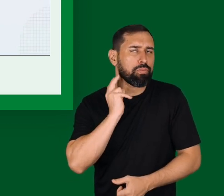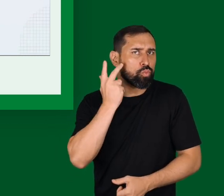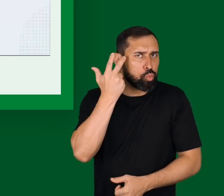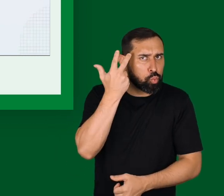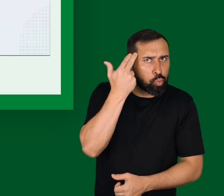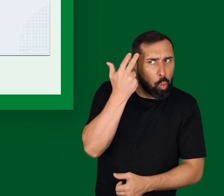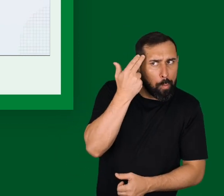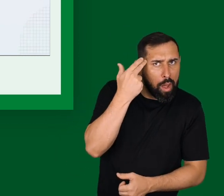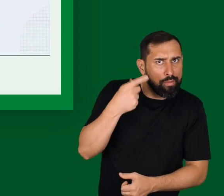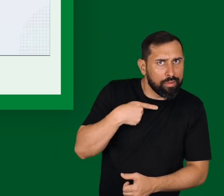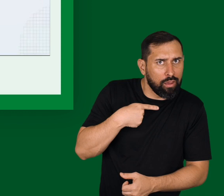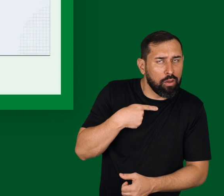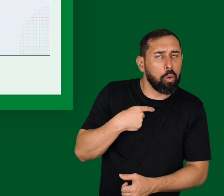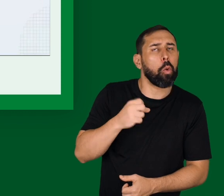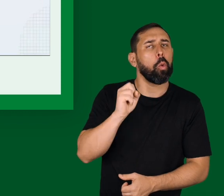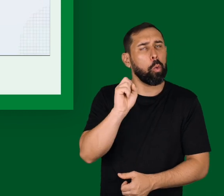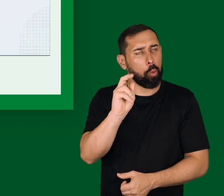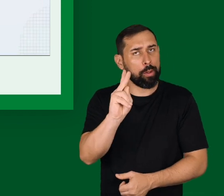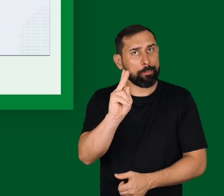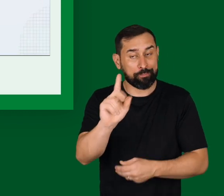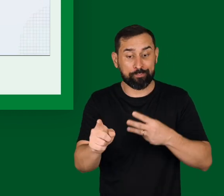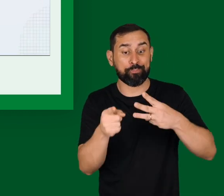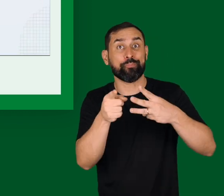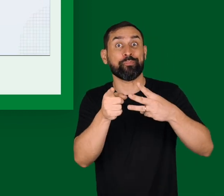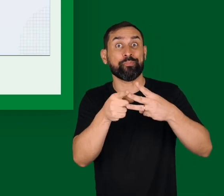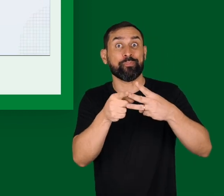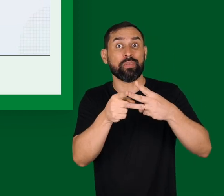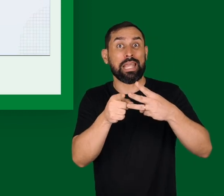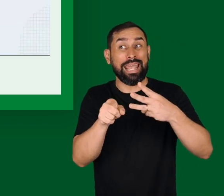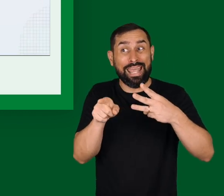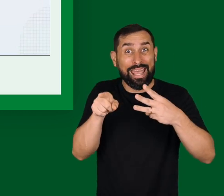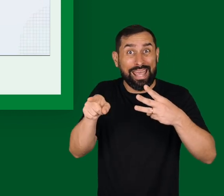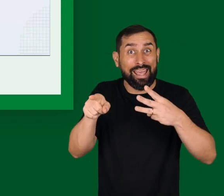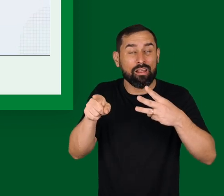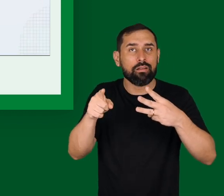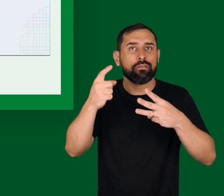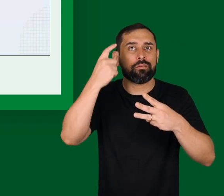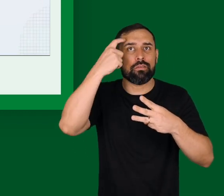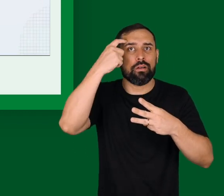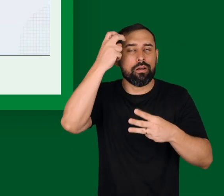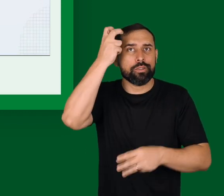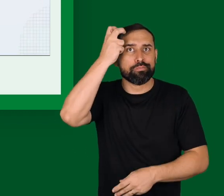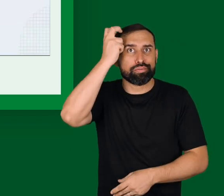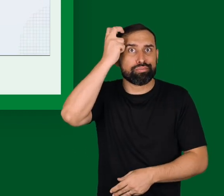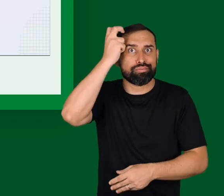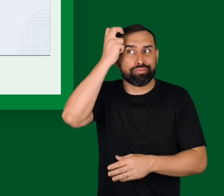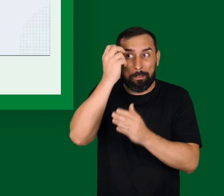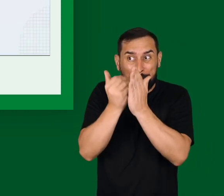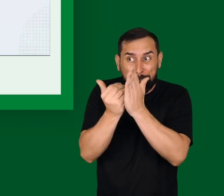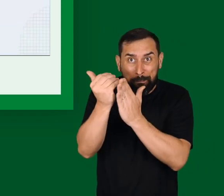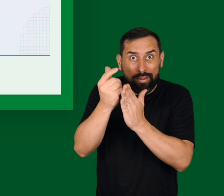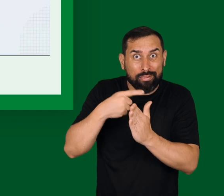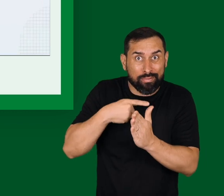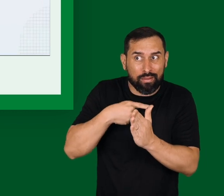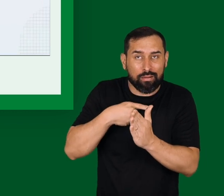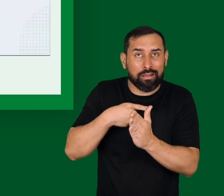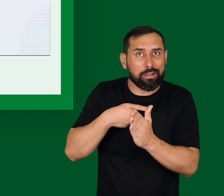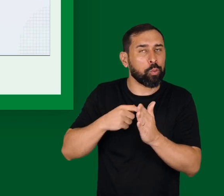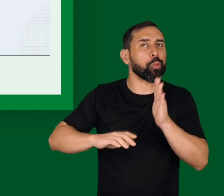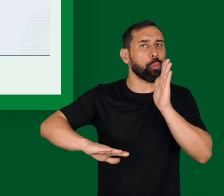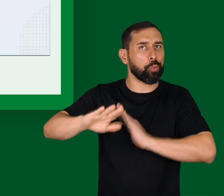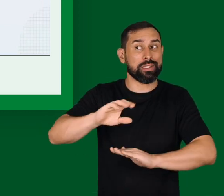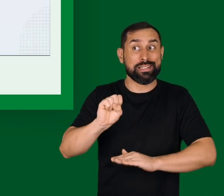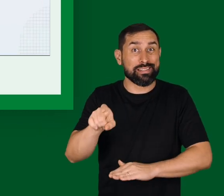tá? A ketamina, a gente precisa ter atenção pelo risco de aumento da pressão intracraniana, então ela deve ser evitada em pacientes